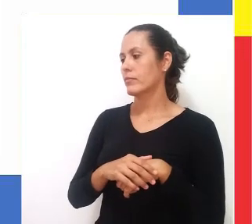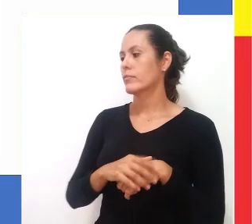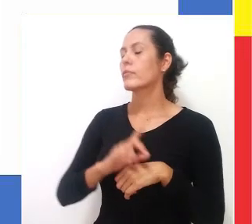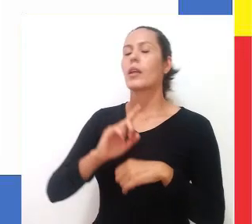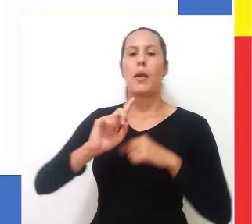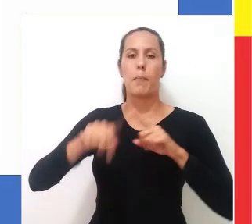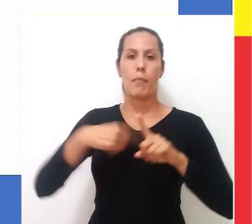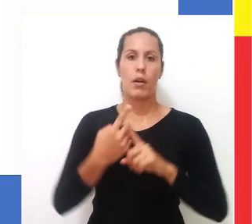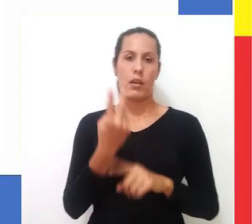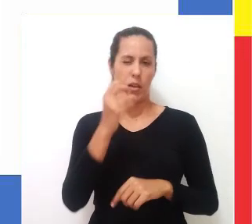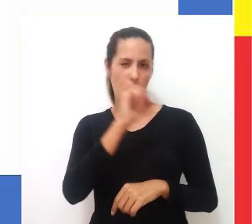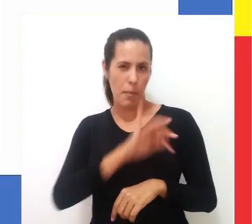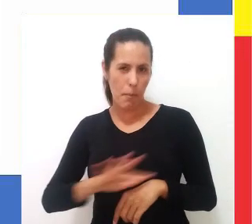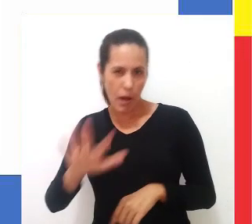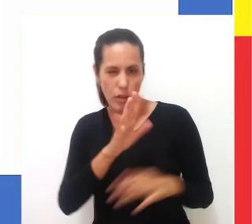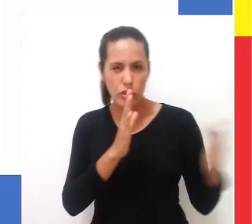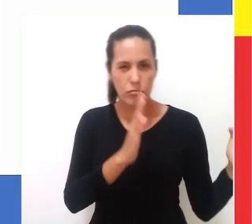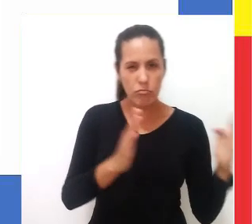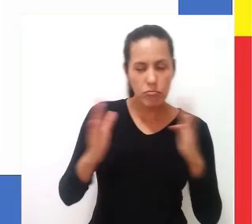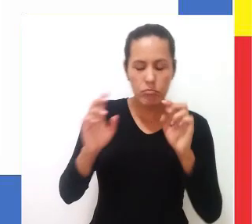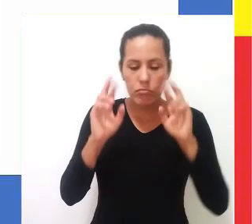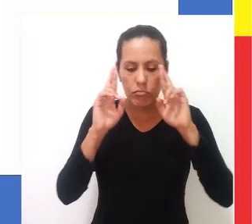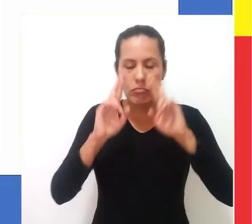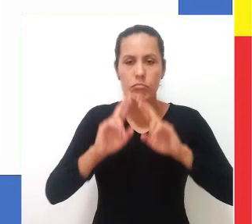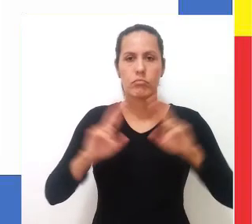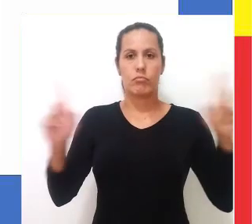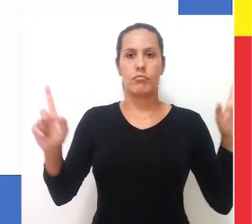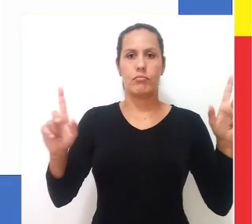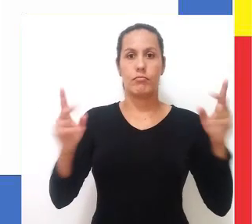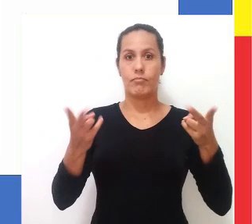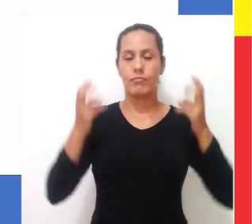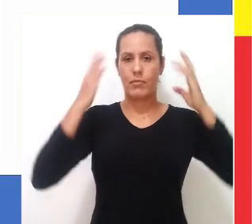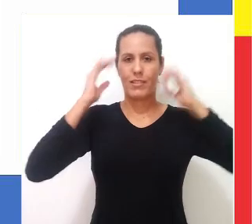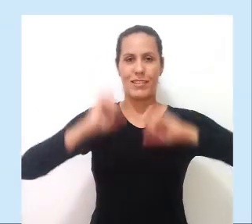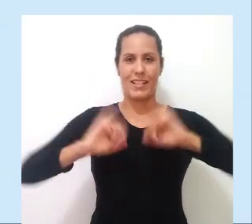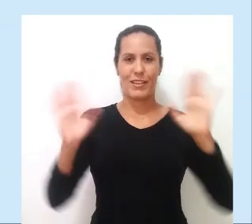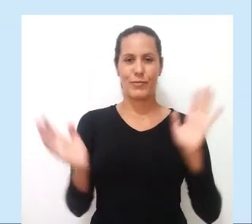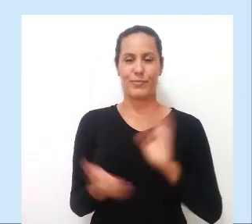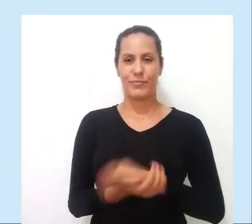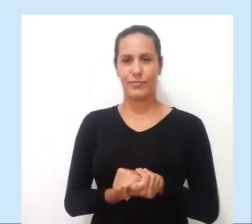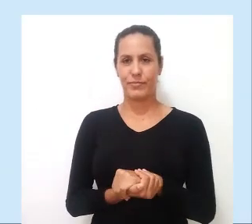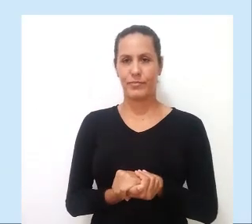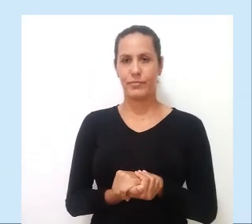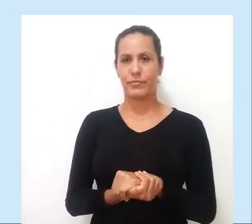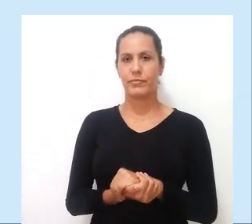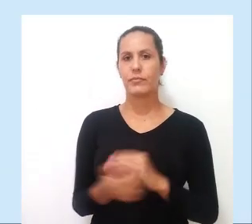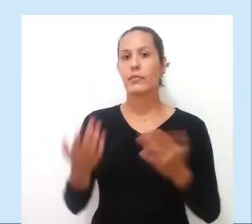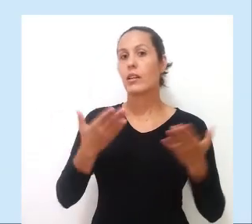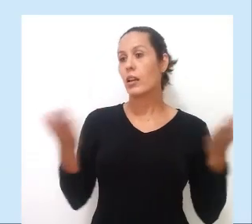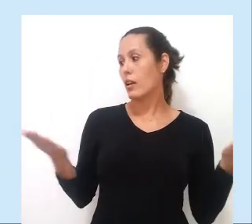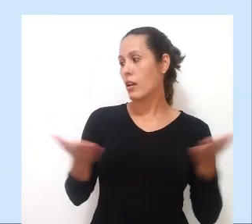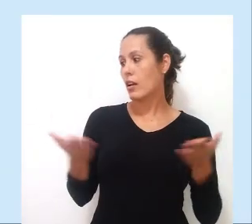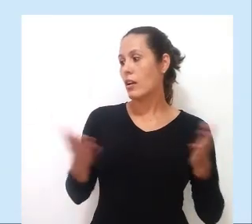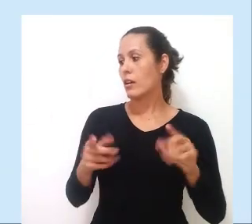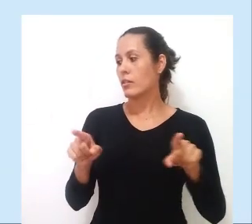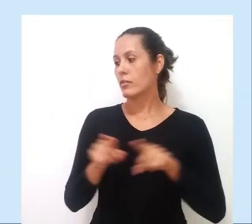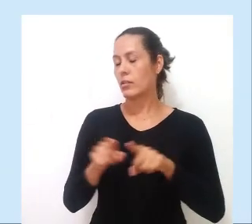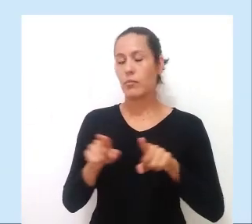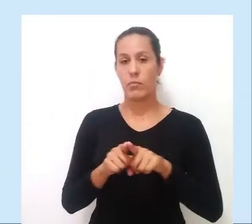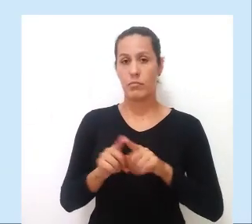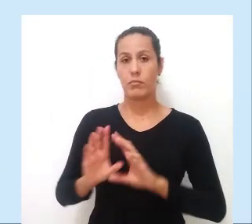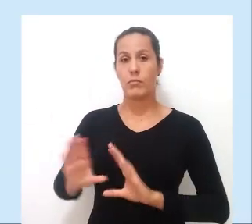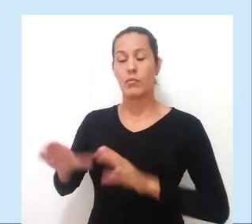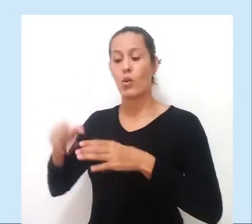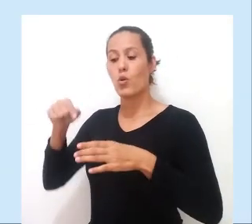coloquei duas imagens aí como exemplo para vocês notarem melhor. E agora, nós vamos falar sobre os demonstrativos